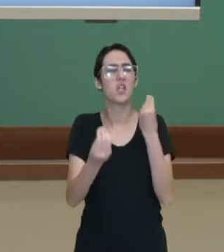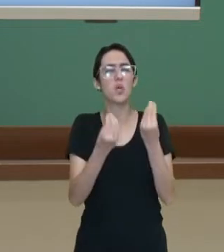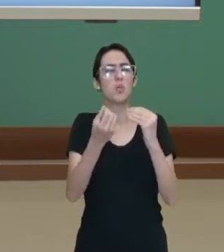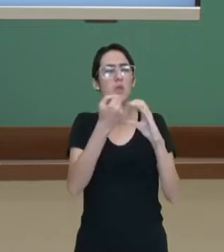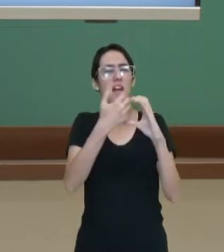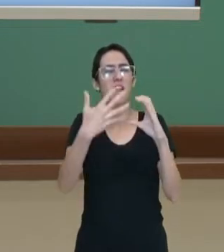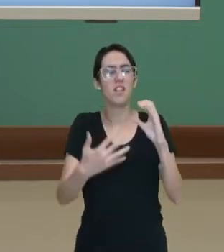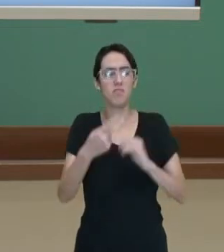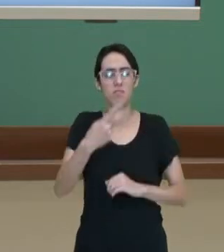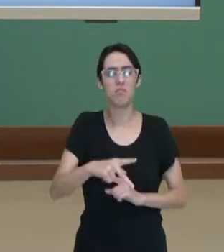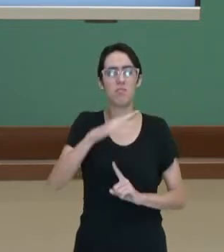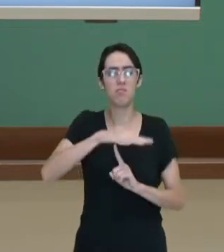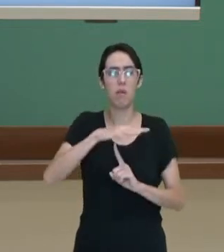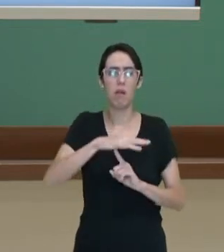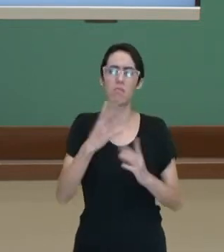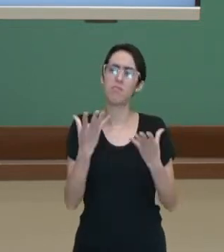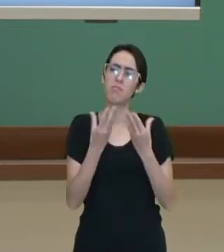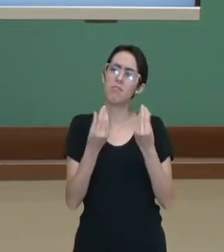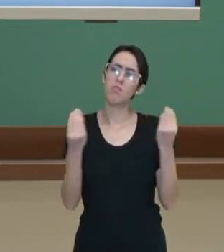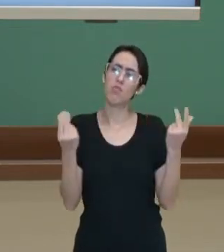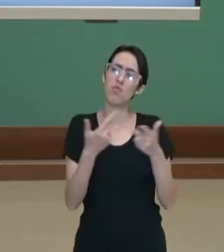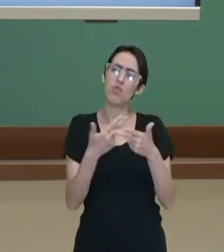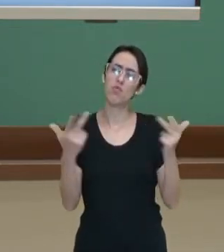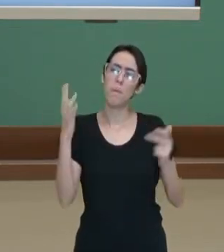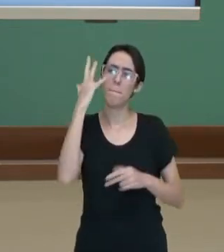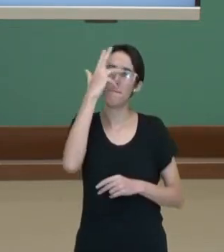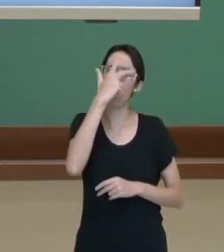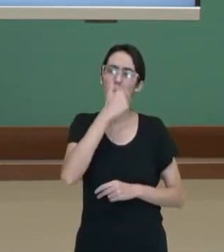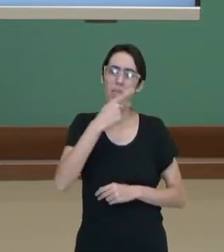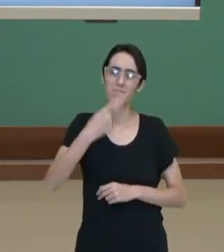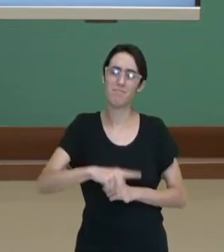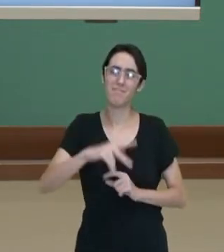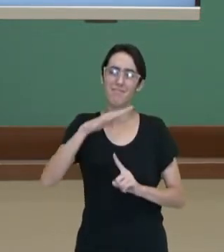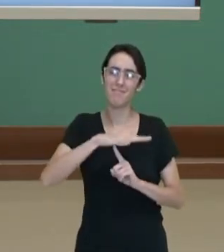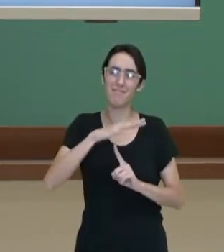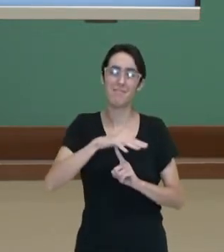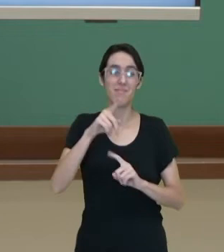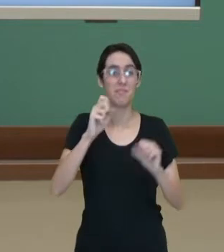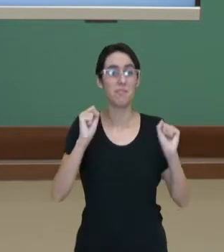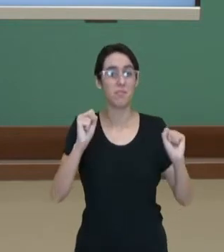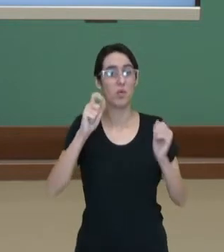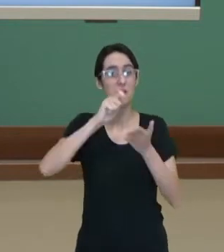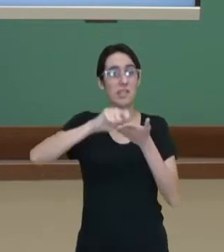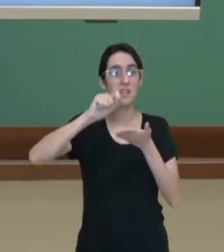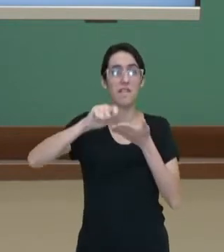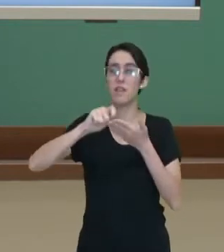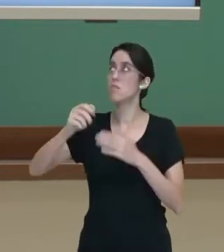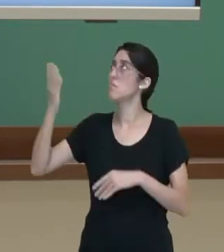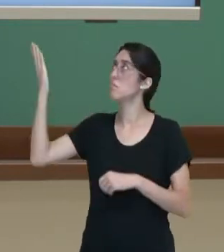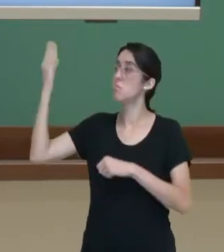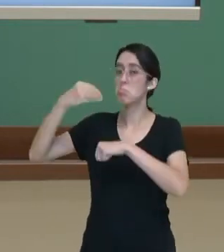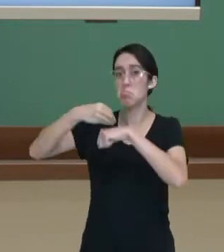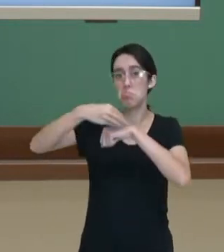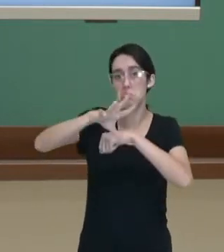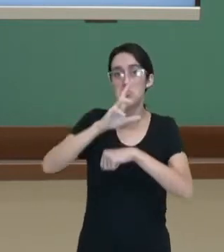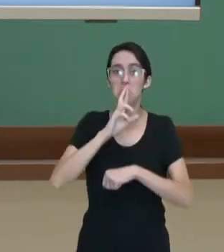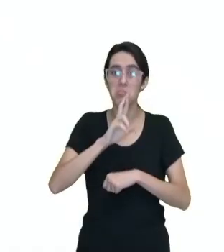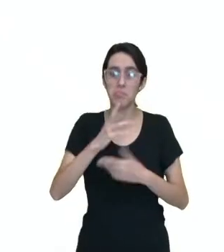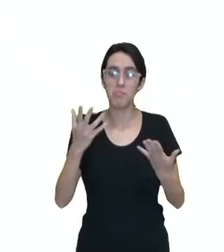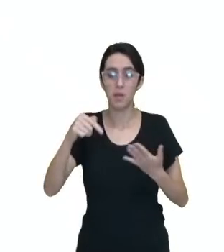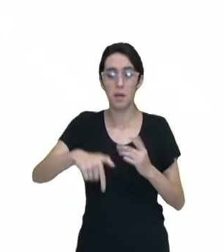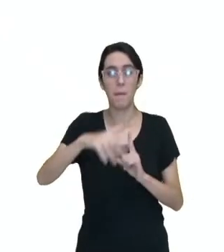Paraná. Olha quanta coisa bonita sobre o nosso estado você pode escrever na atividade. Trago aqui para vocês que o